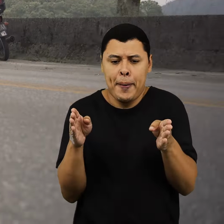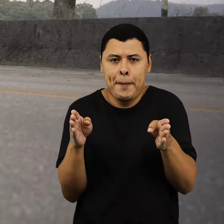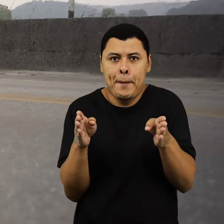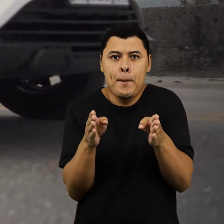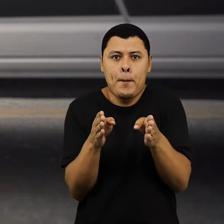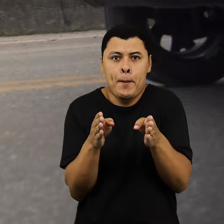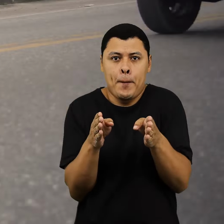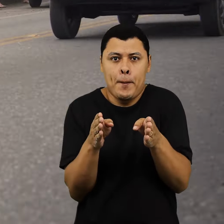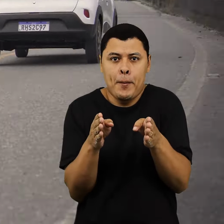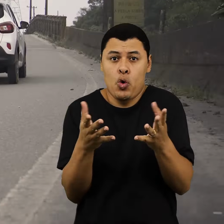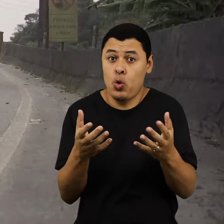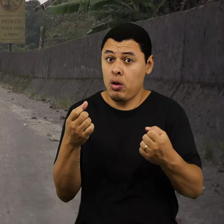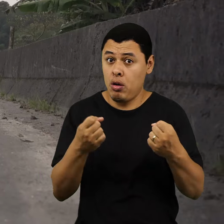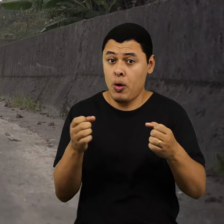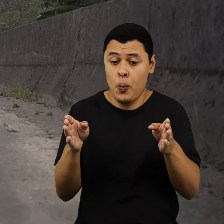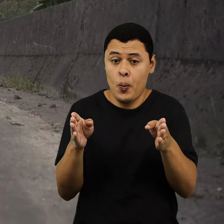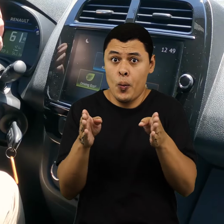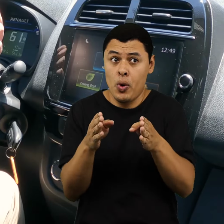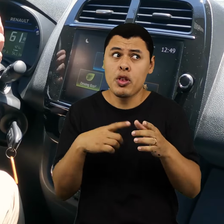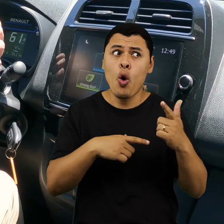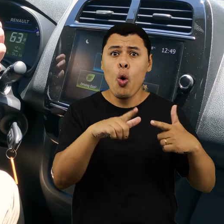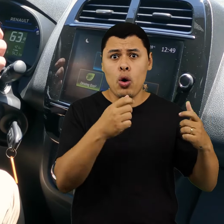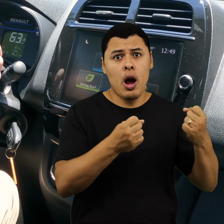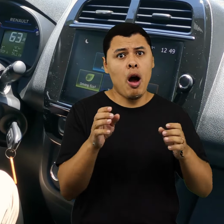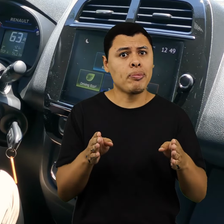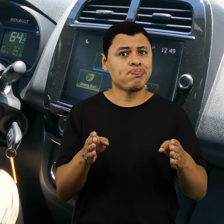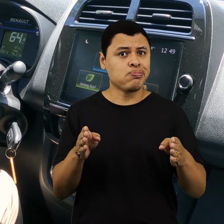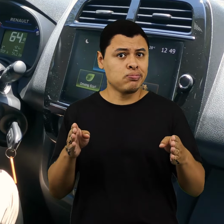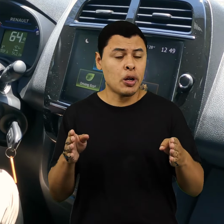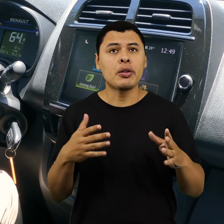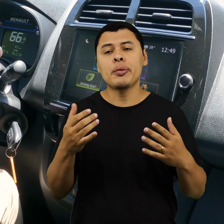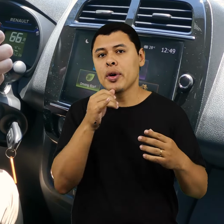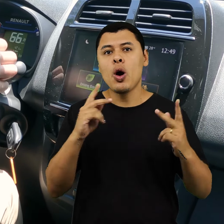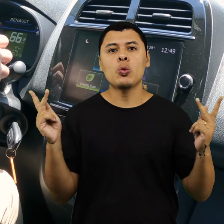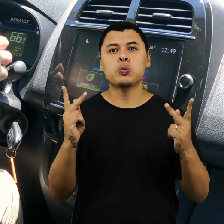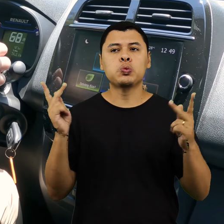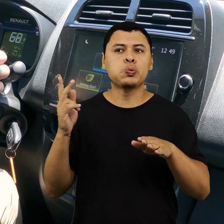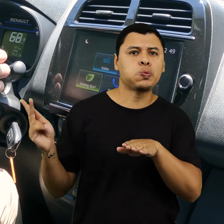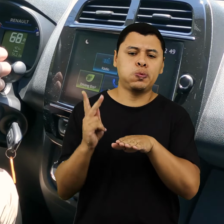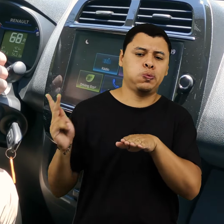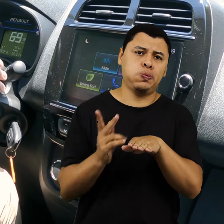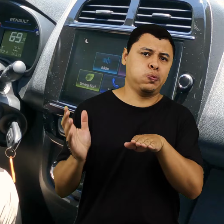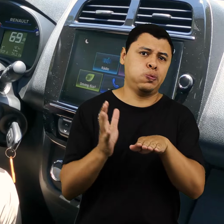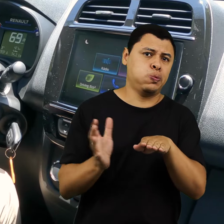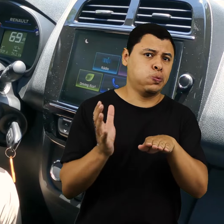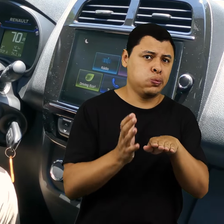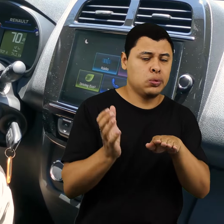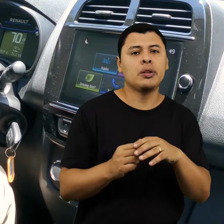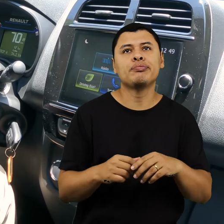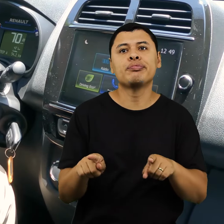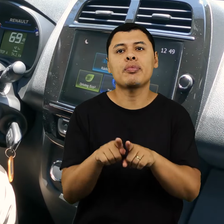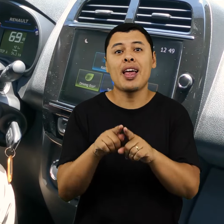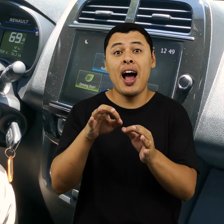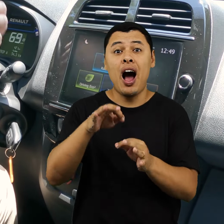que a gente tem em produção hoje à venda aqui no Brasil. Então é um carro que vai sofrer mais ação de vento lateral. É um carro que é alto,